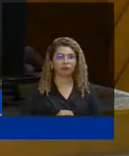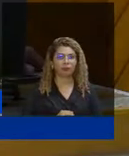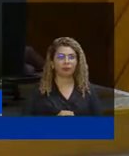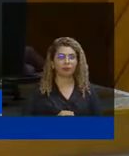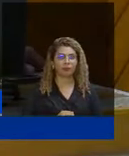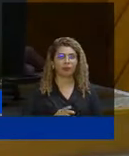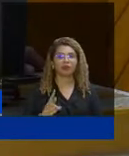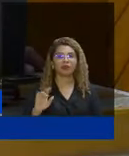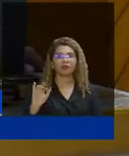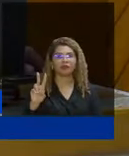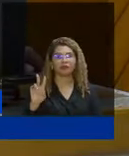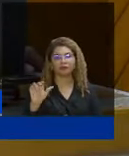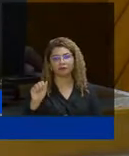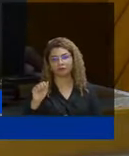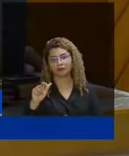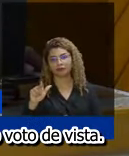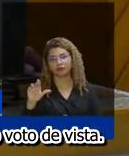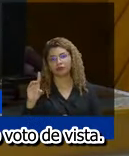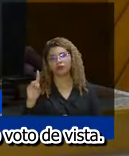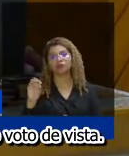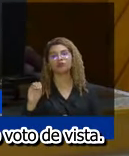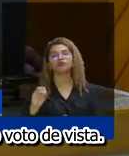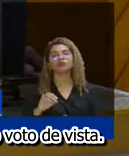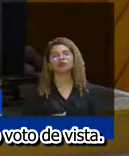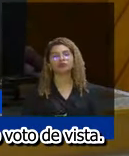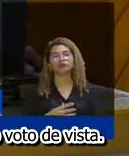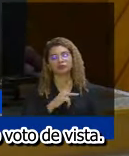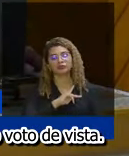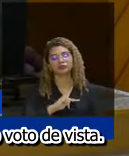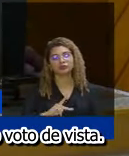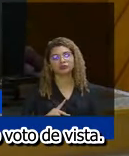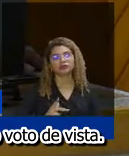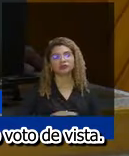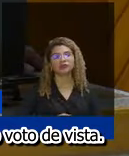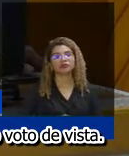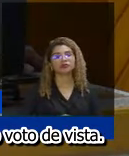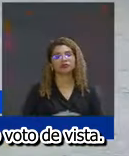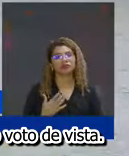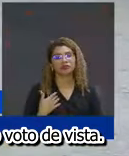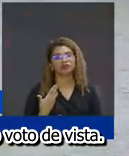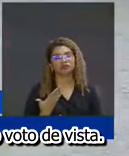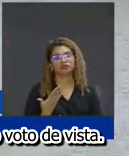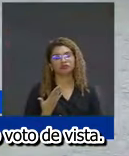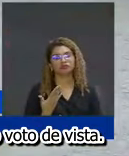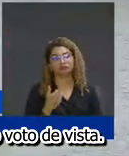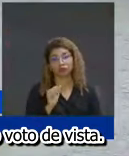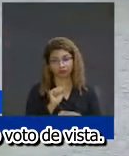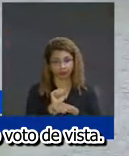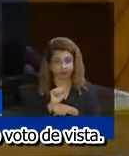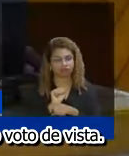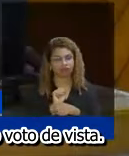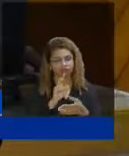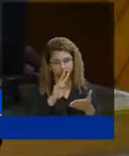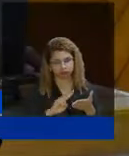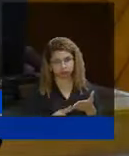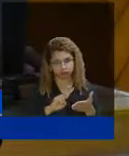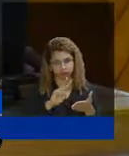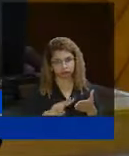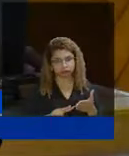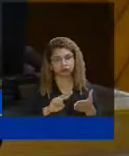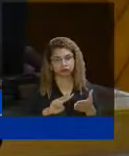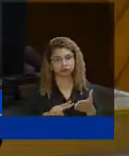Valente. Senhor presidente, como de praxe tenho posicionado no tribunal, eu vou aguardar o voto de vista. Eu